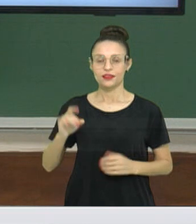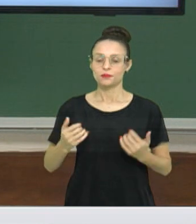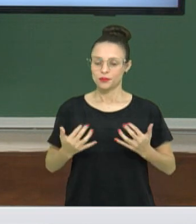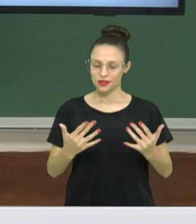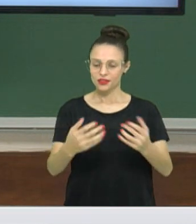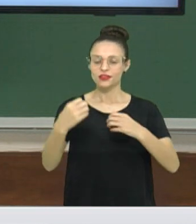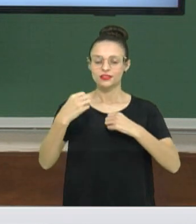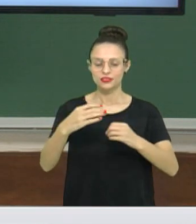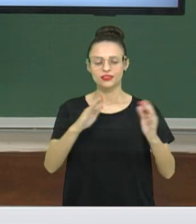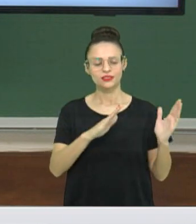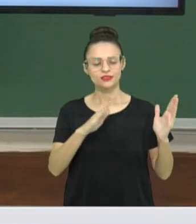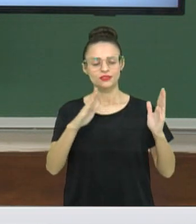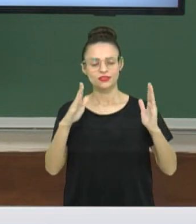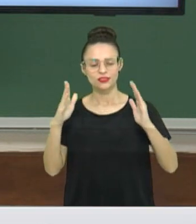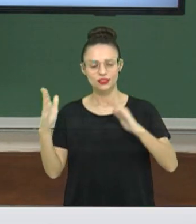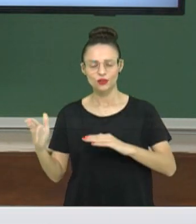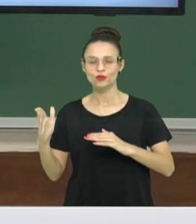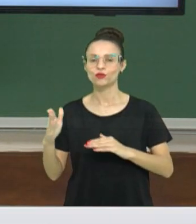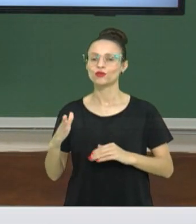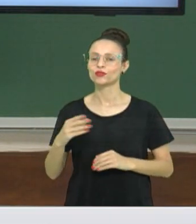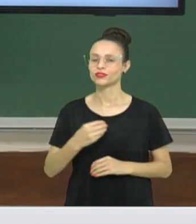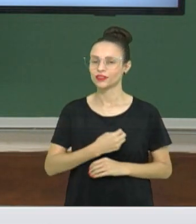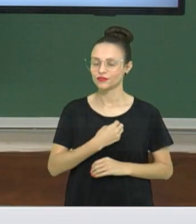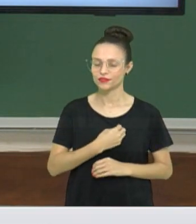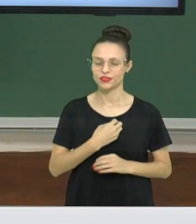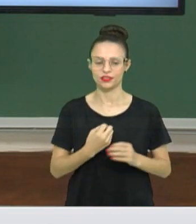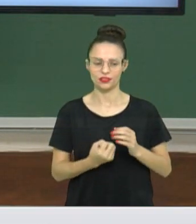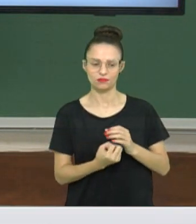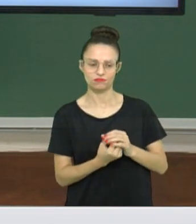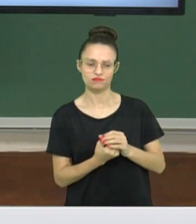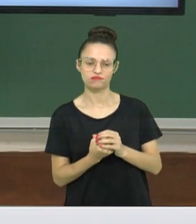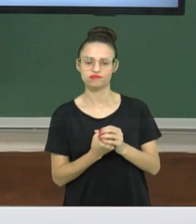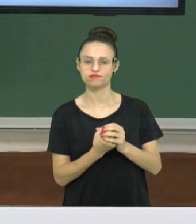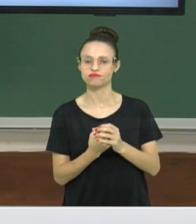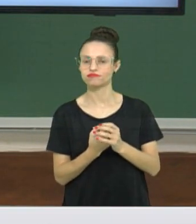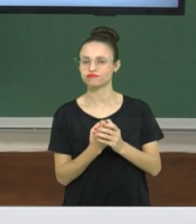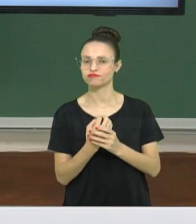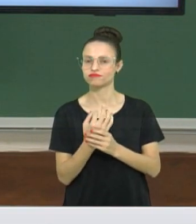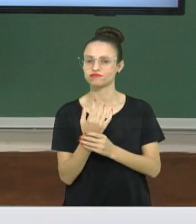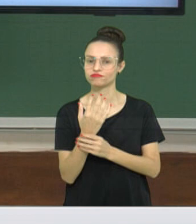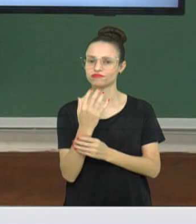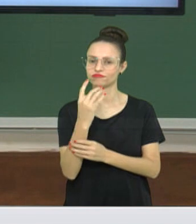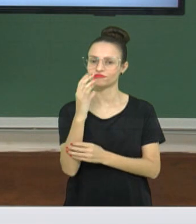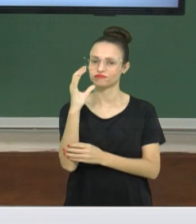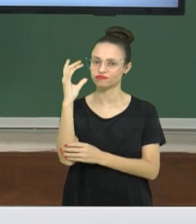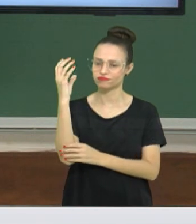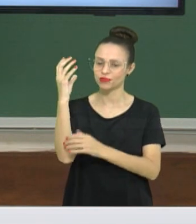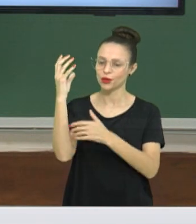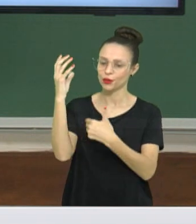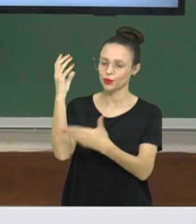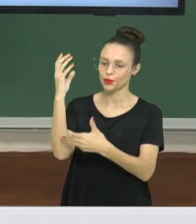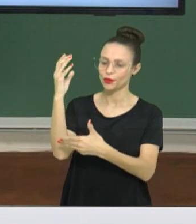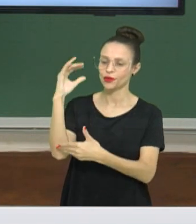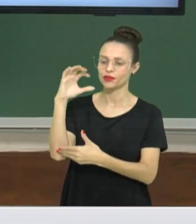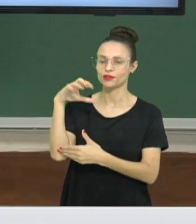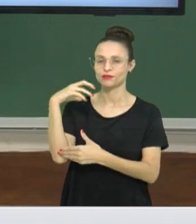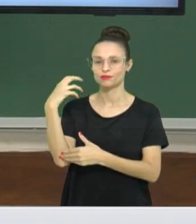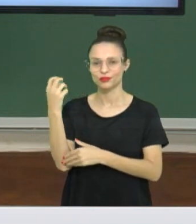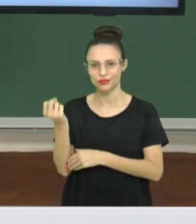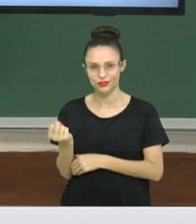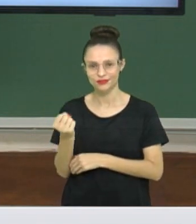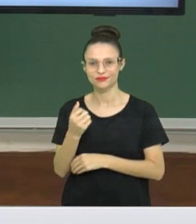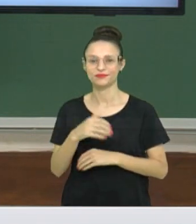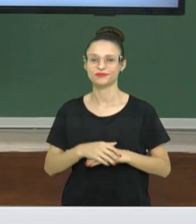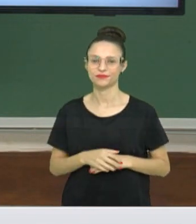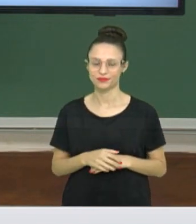o ciclo da vida. Nascer, crescer, produzir, envelhecer,